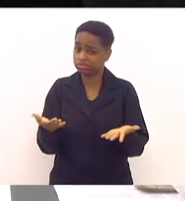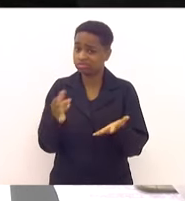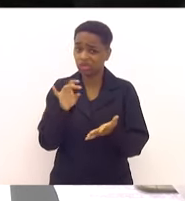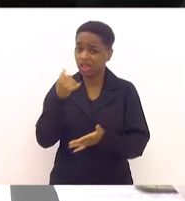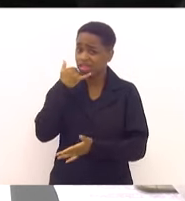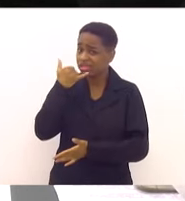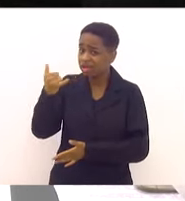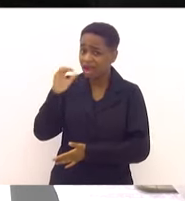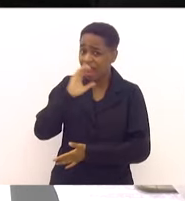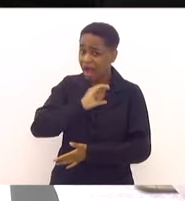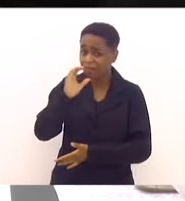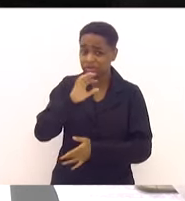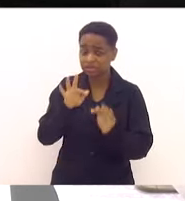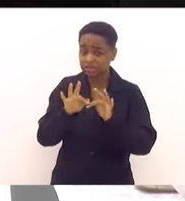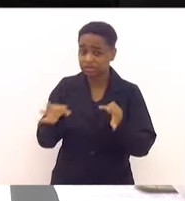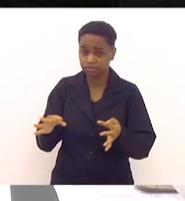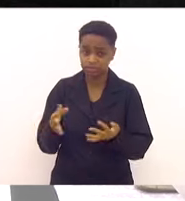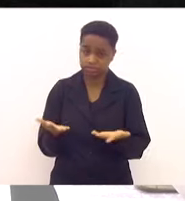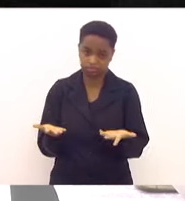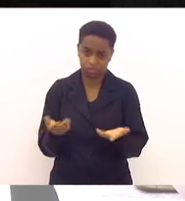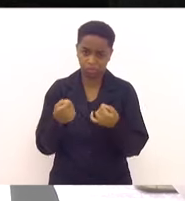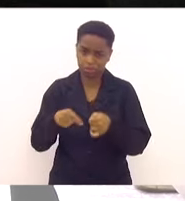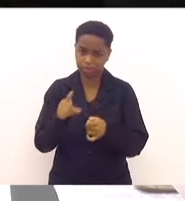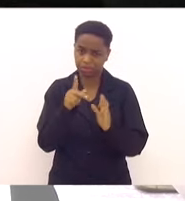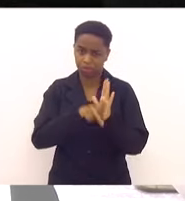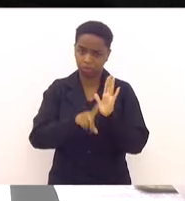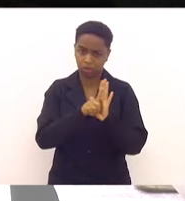telefonema, não precisa nem projeto.